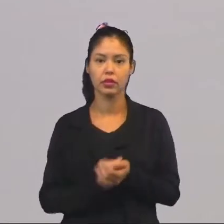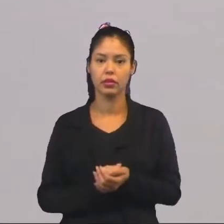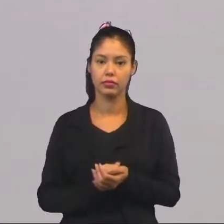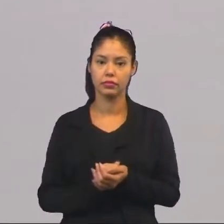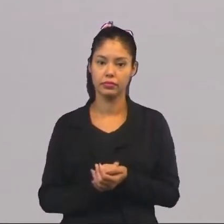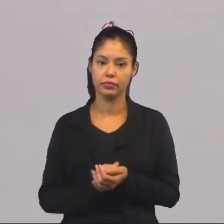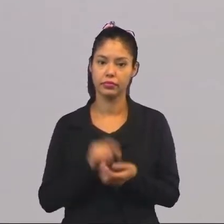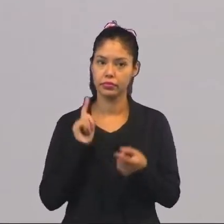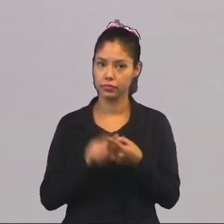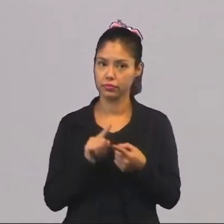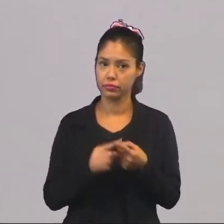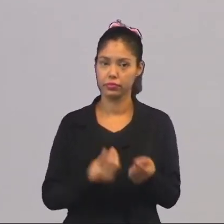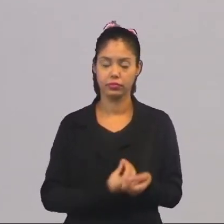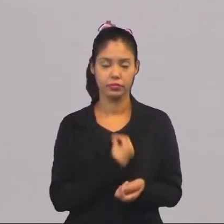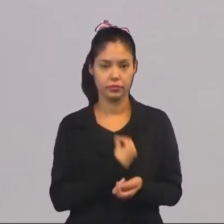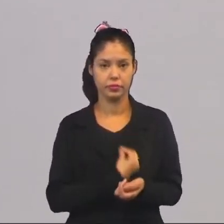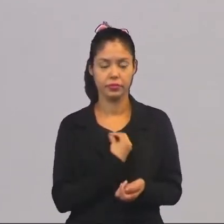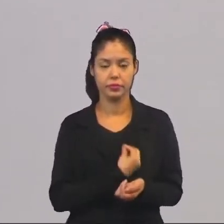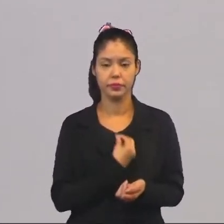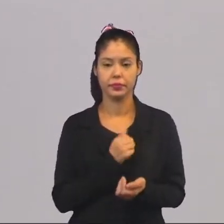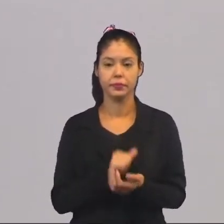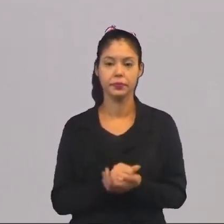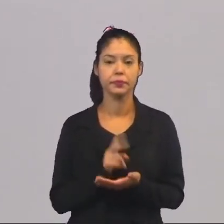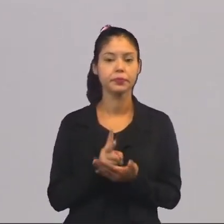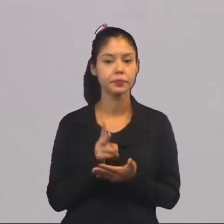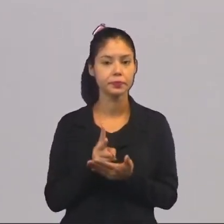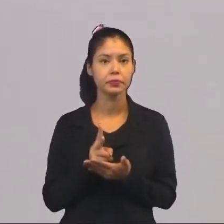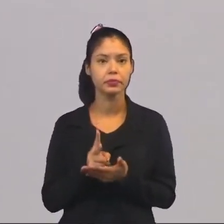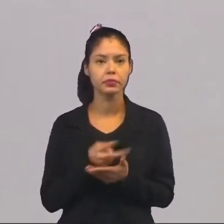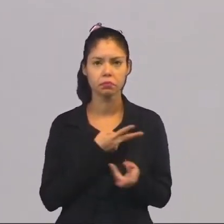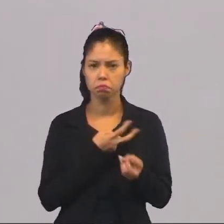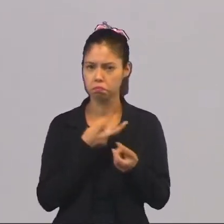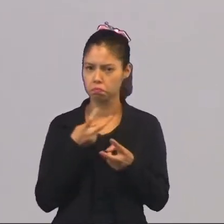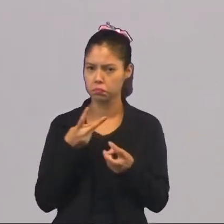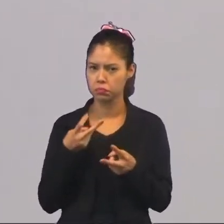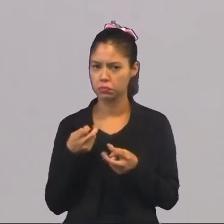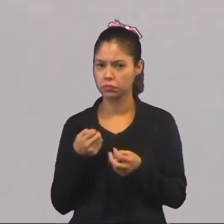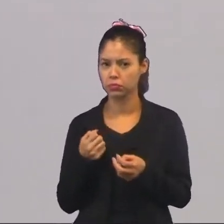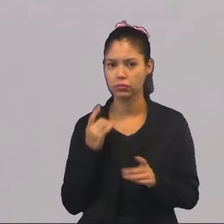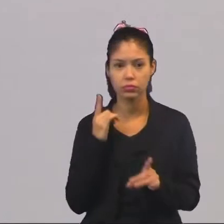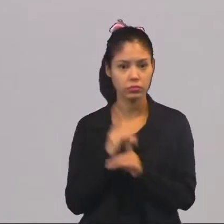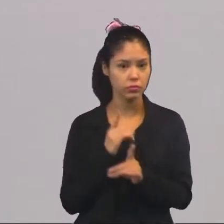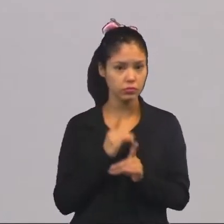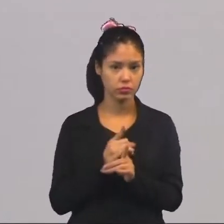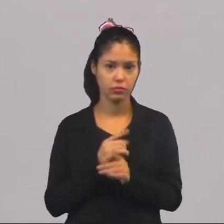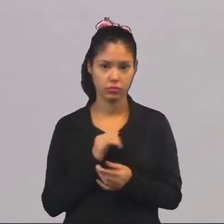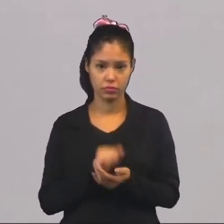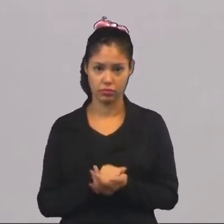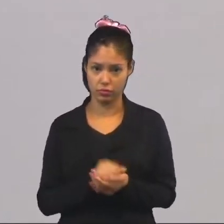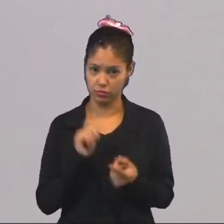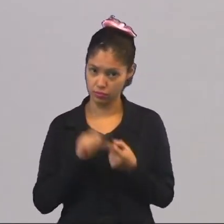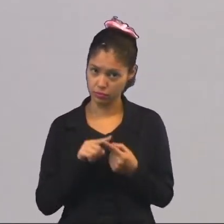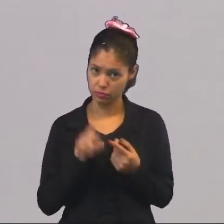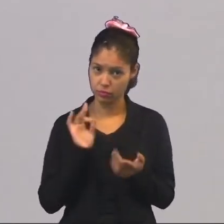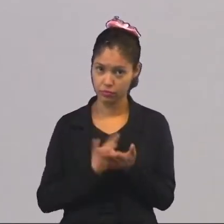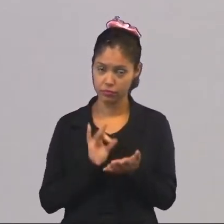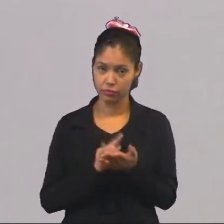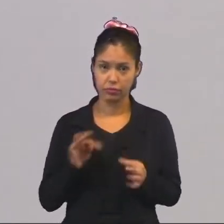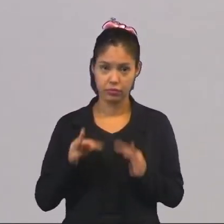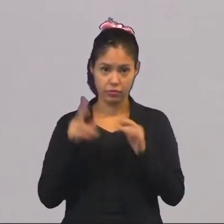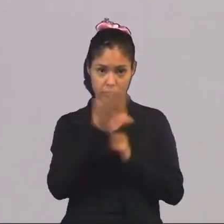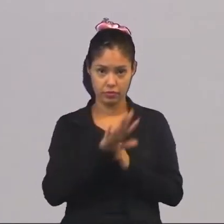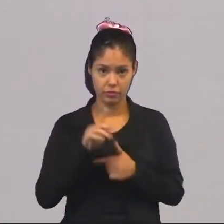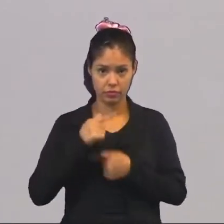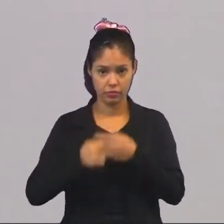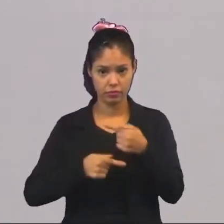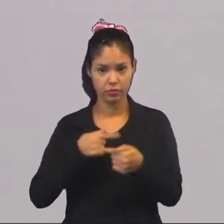por essa questão porque ela tá presente né mesmo a gente não percebendo ou não identificando né porque na verdade toda